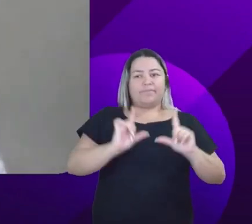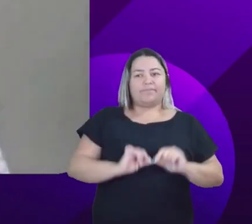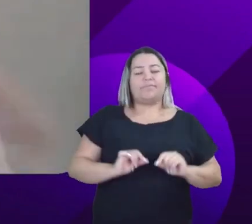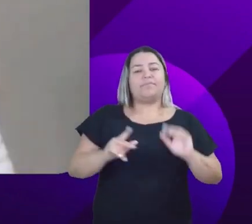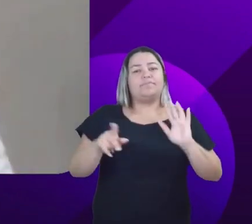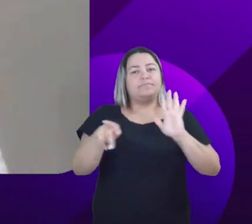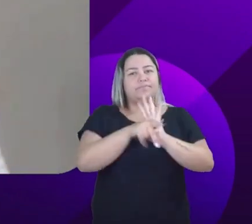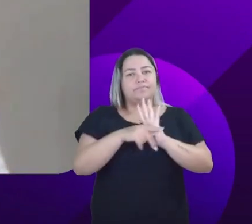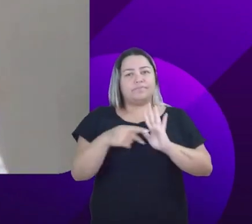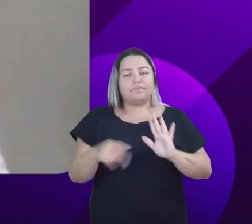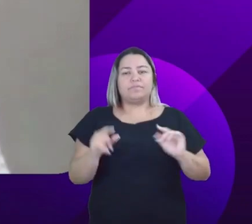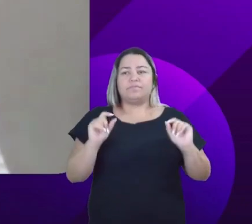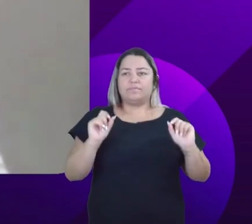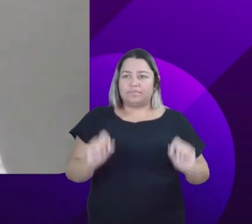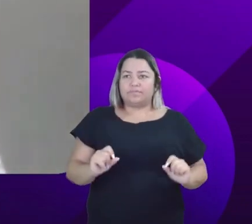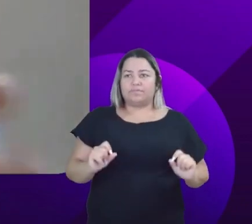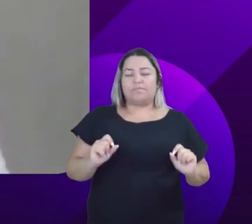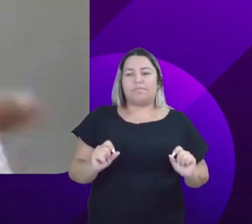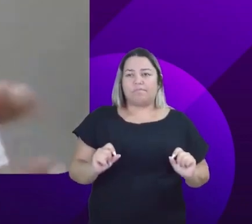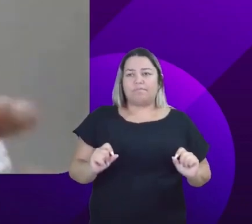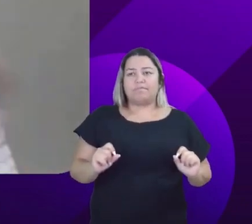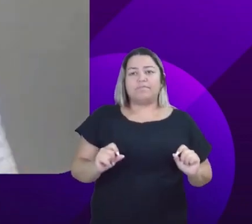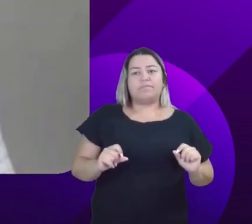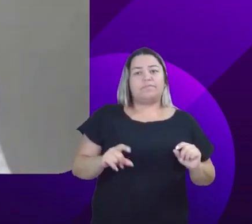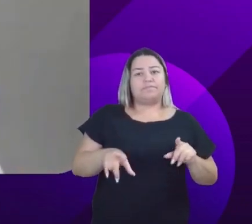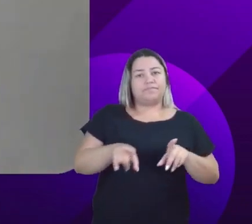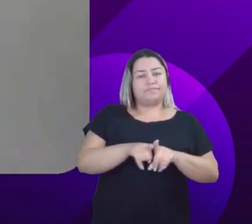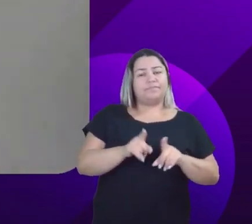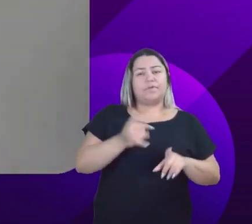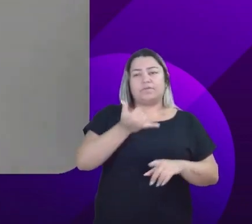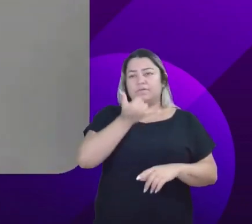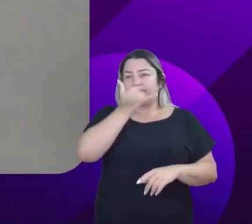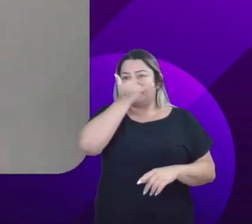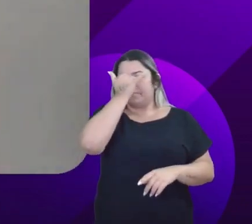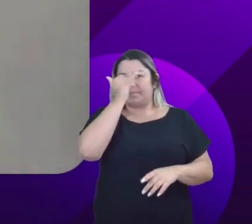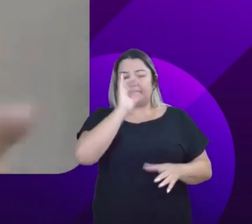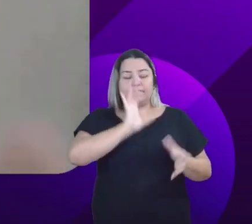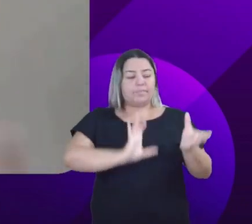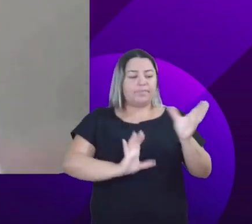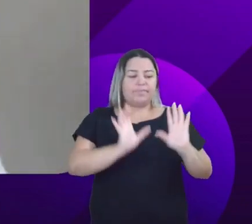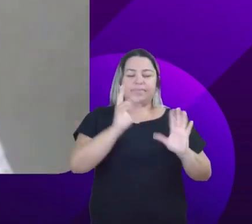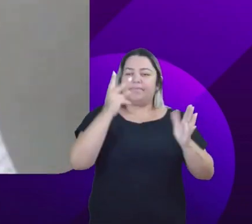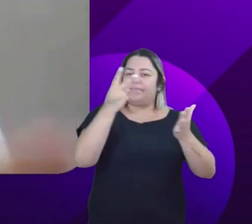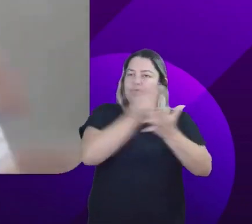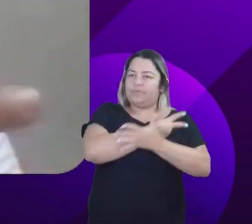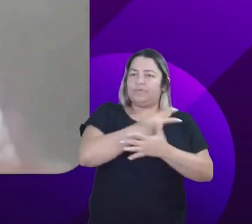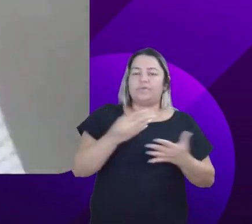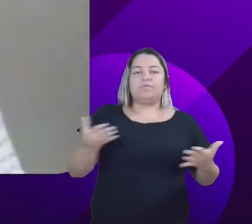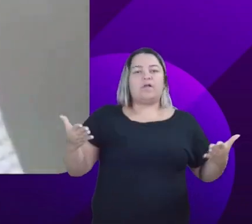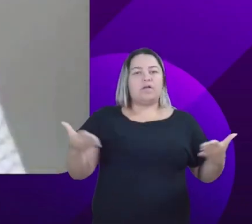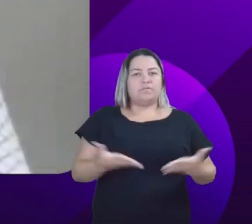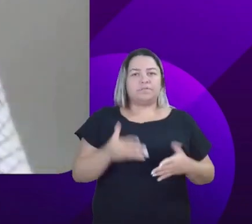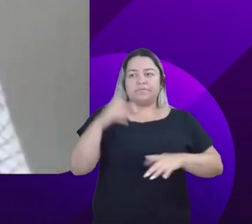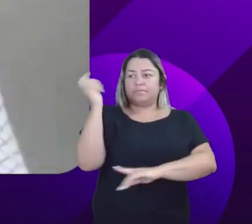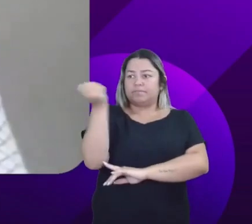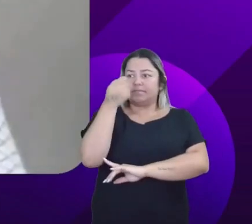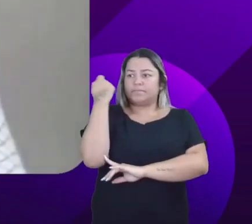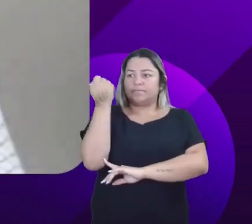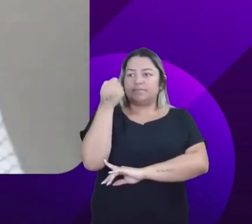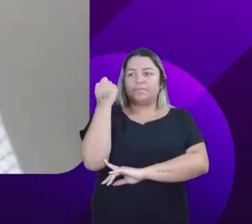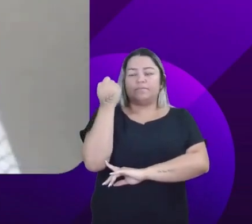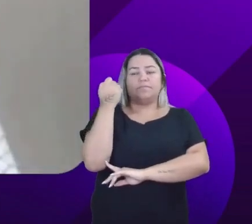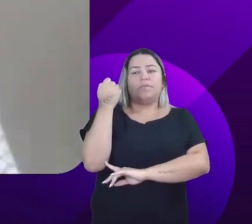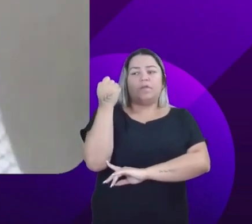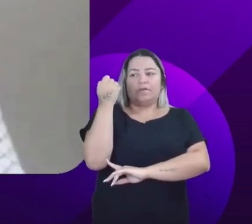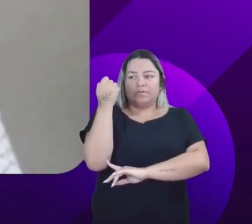os danos causados por esse desastre que ocorre agora, enfim, né, e cujos impactos